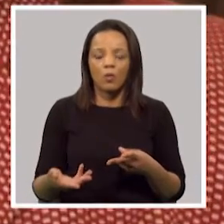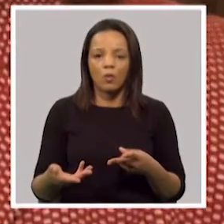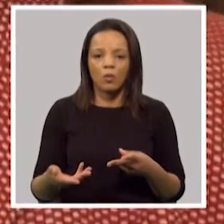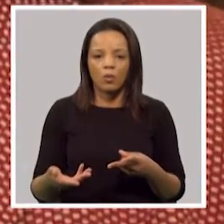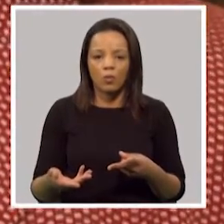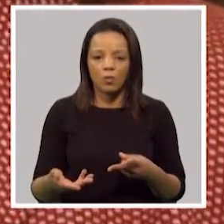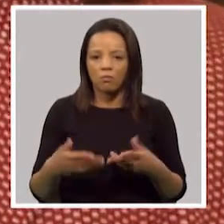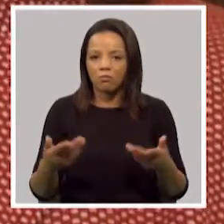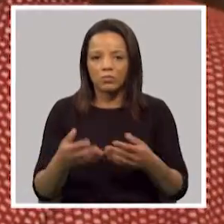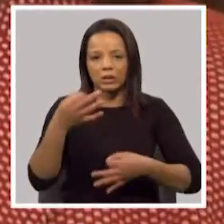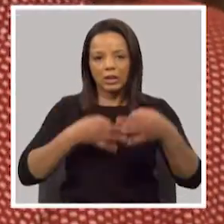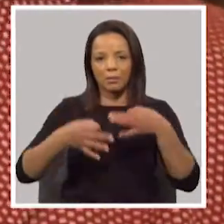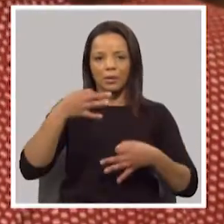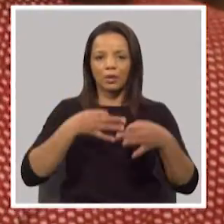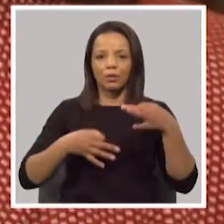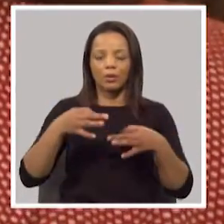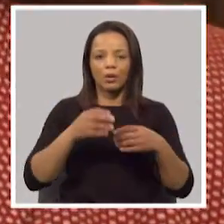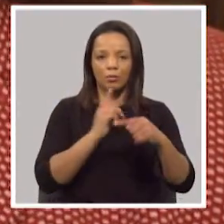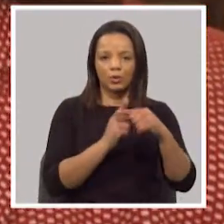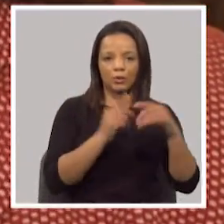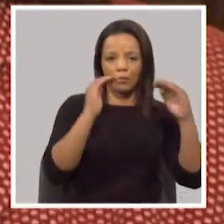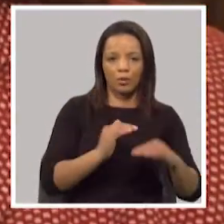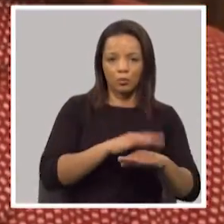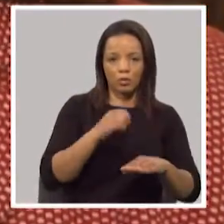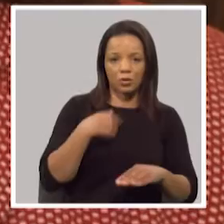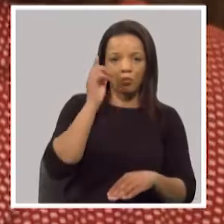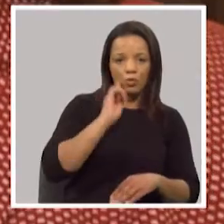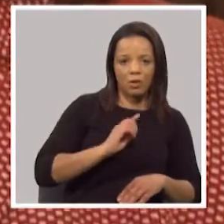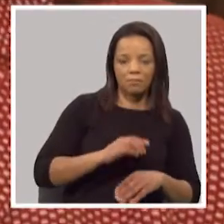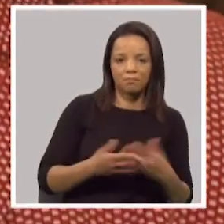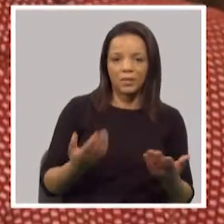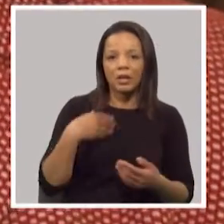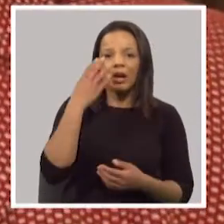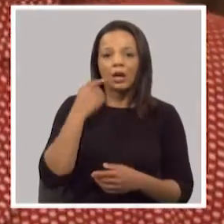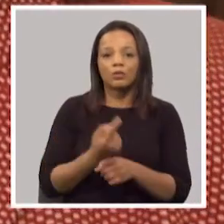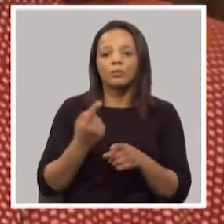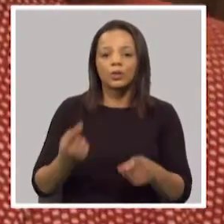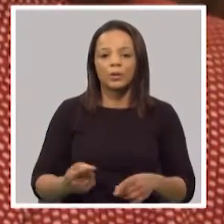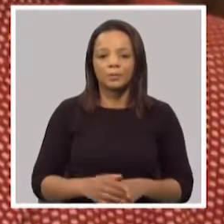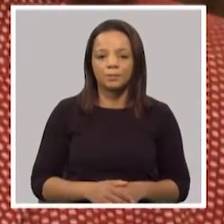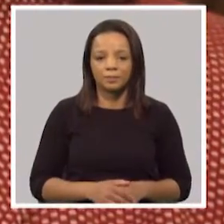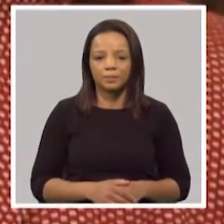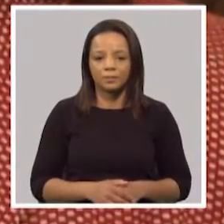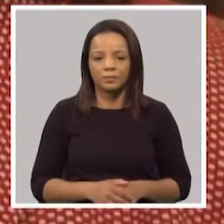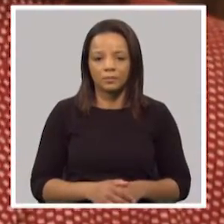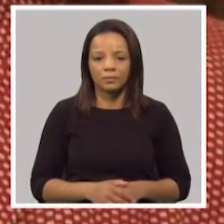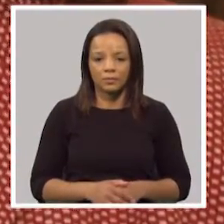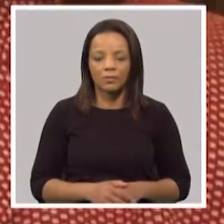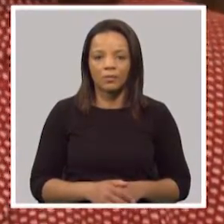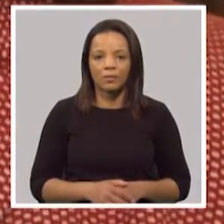tipo de tratamento menos favorável por ser mulher. E penso que isso tem a ver com o facto